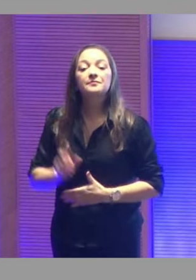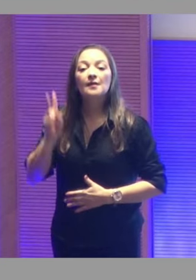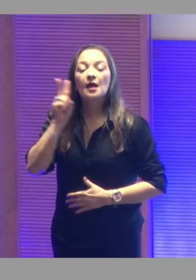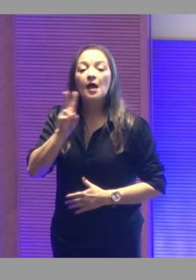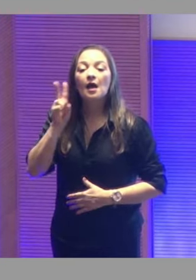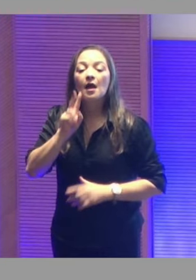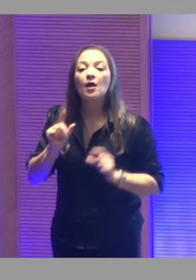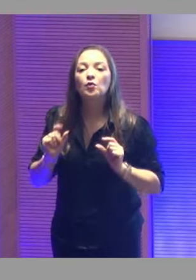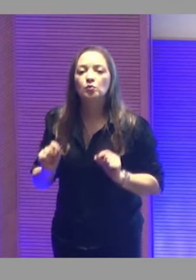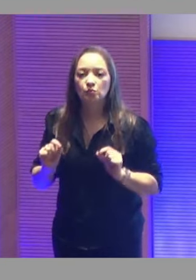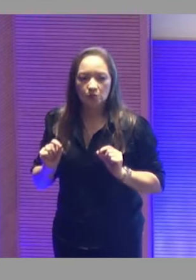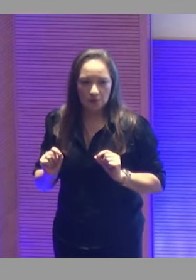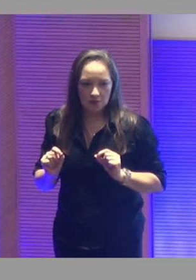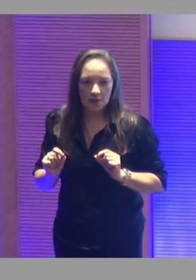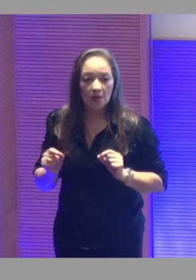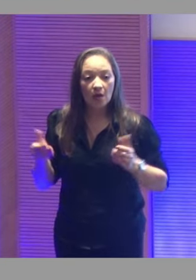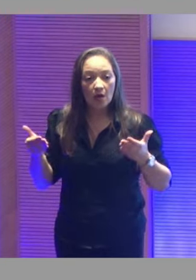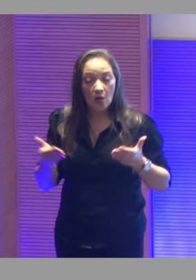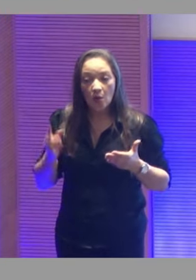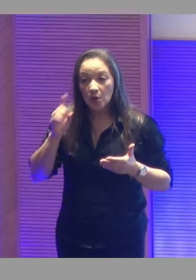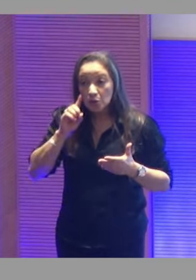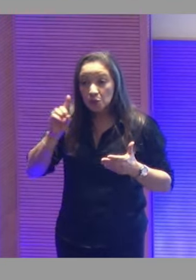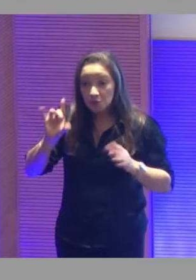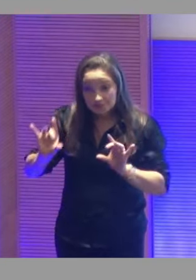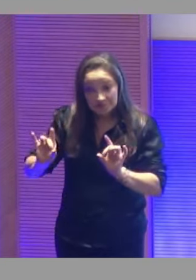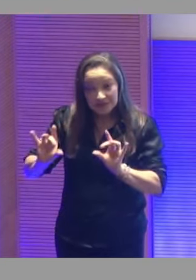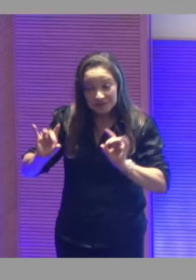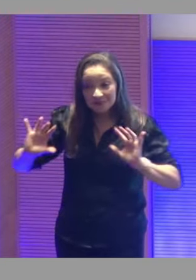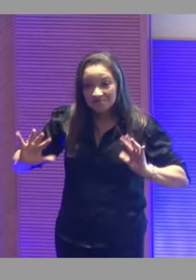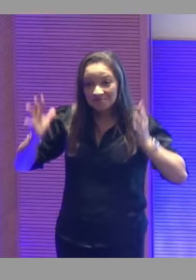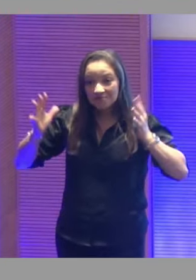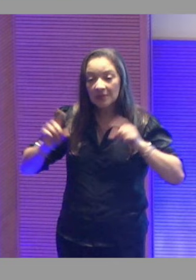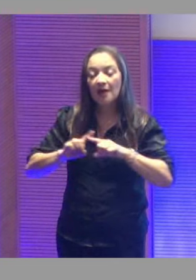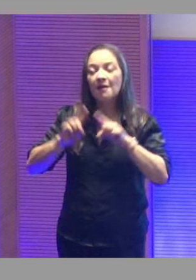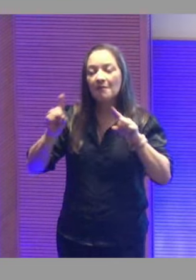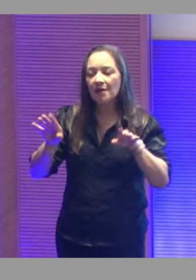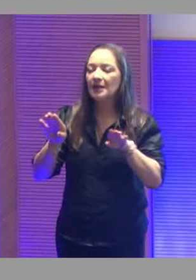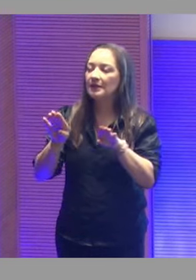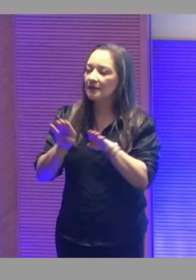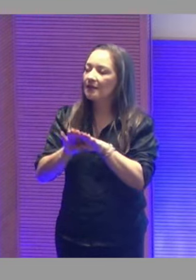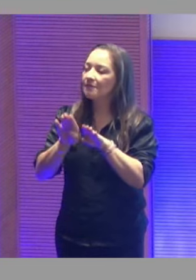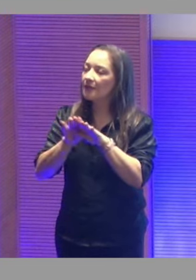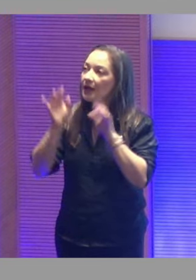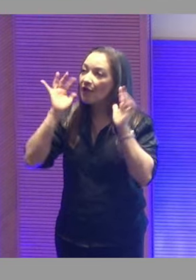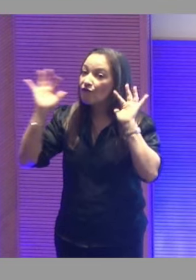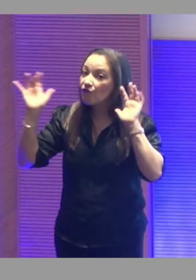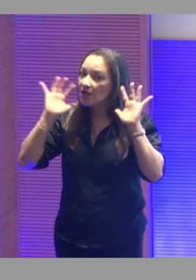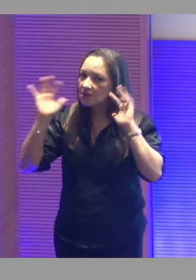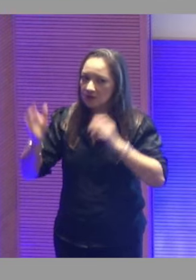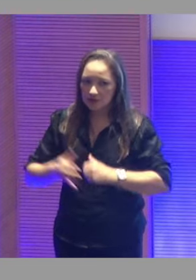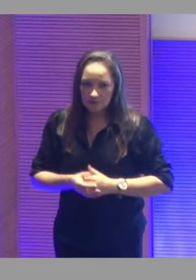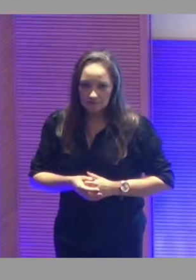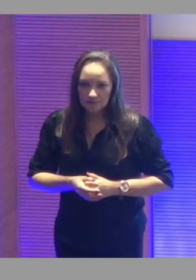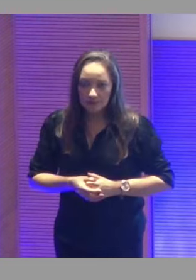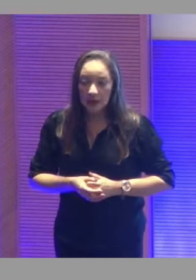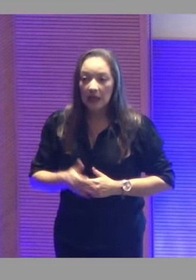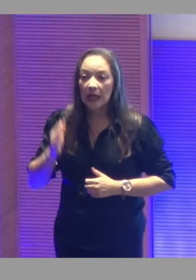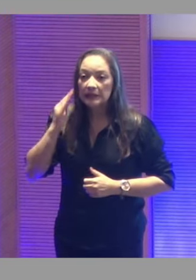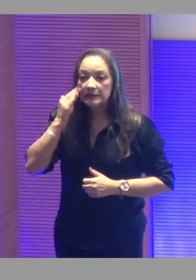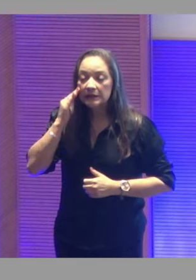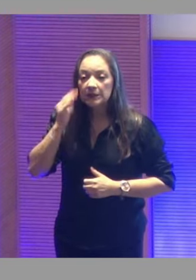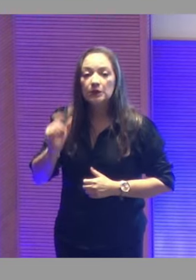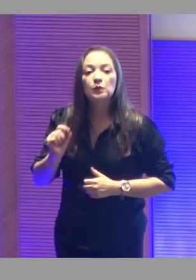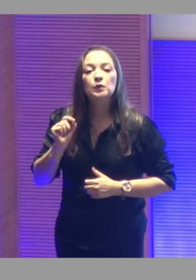relembrar né que apesar de hoje ser um dia de celebração também é um dia de reflexão e também da gente entender